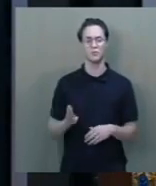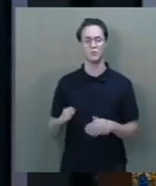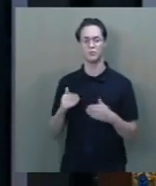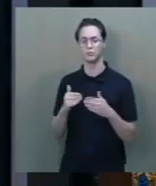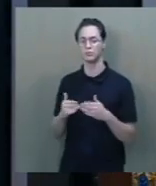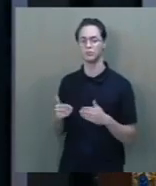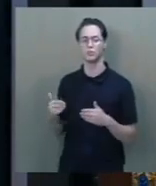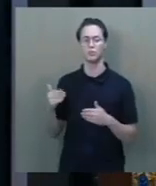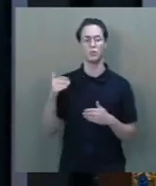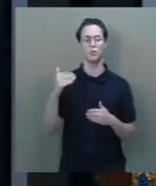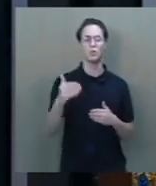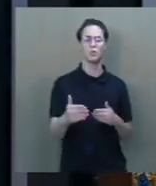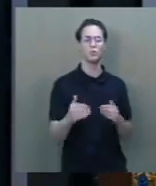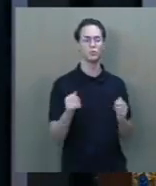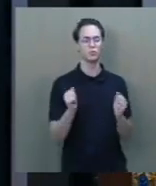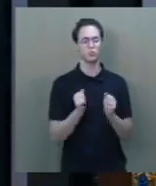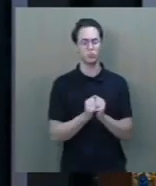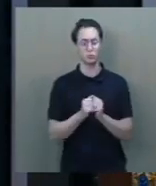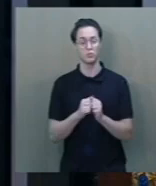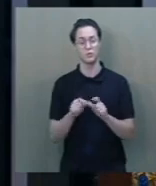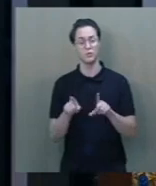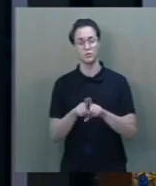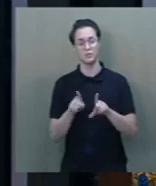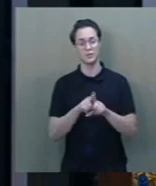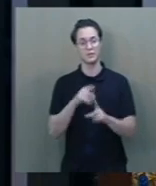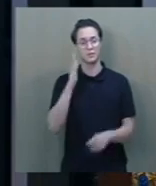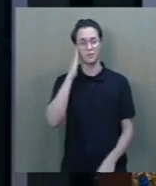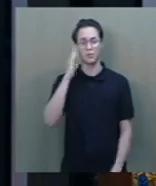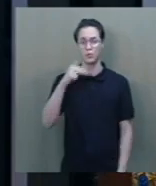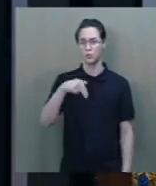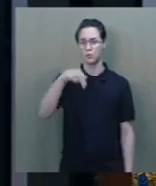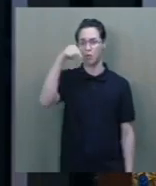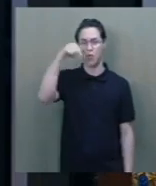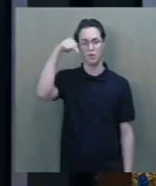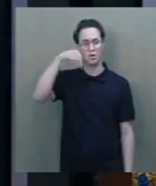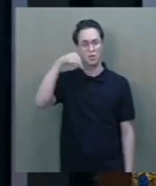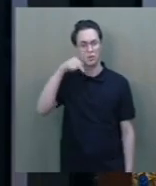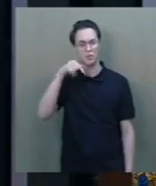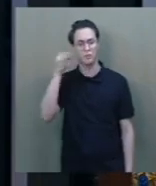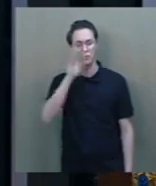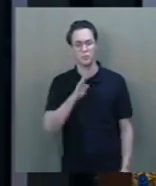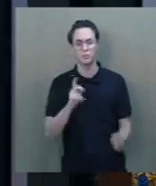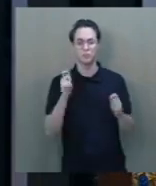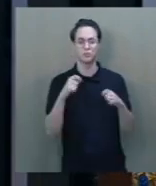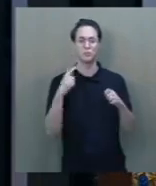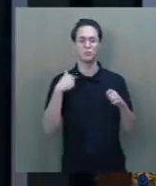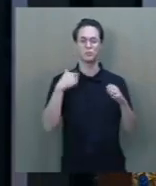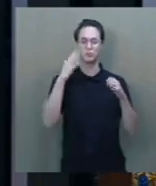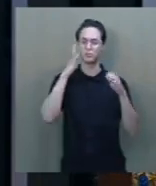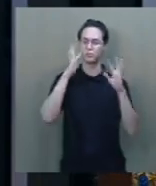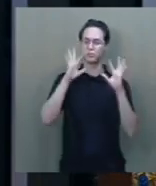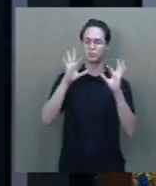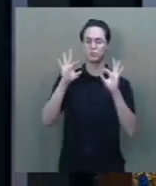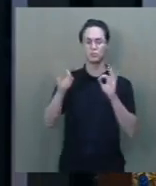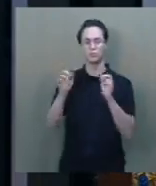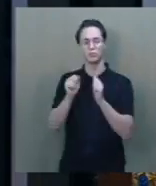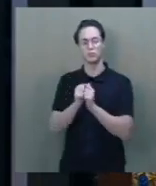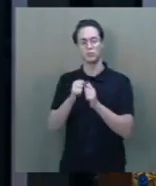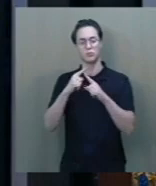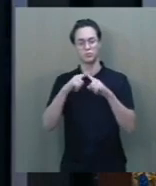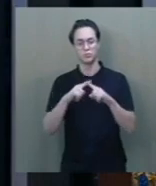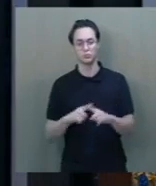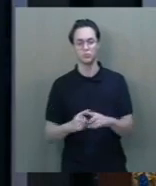olhos para o sul do país, mas que o norte, a saída norte desse país, pudesse ser vista para dar competitividade à